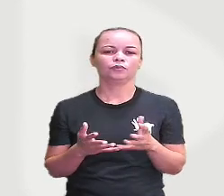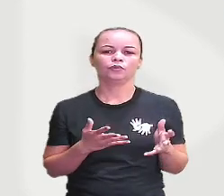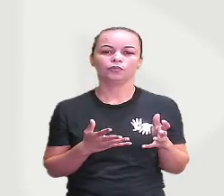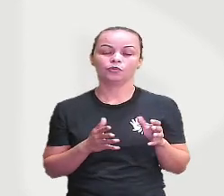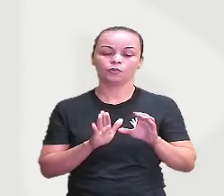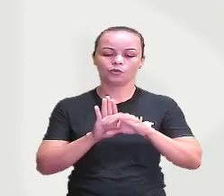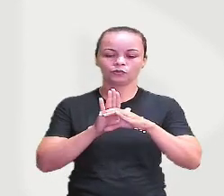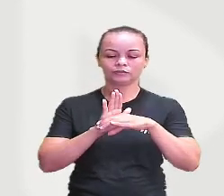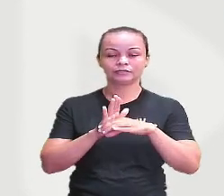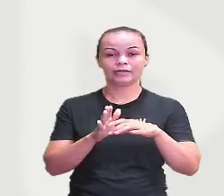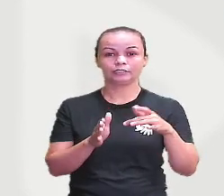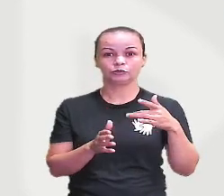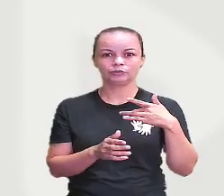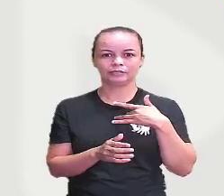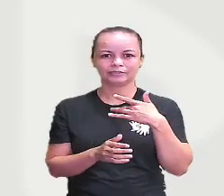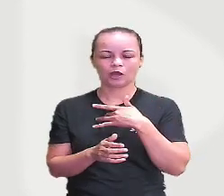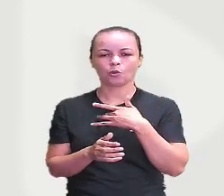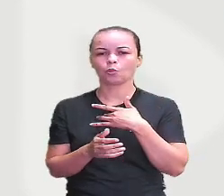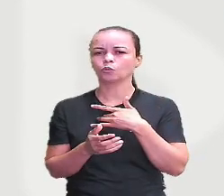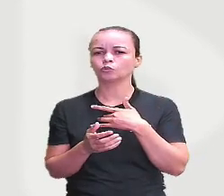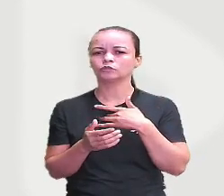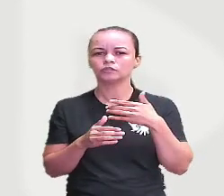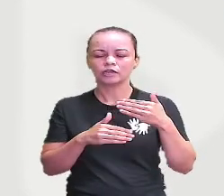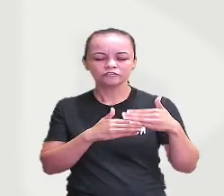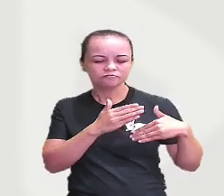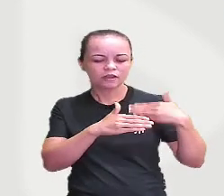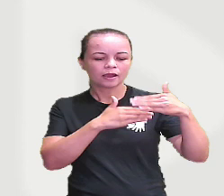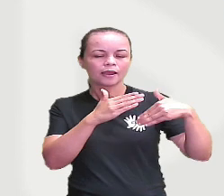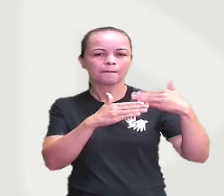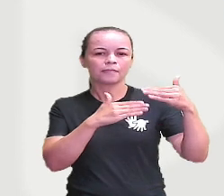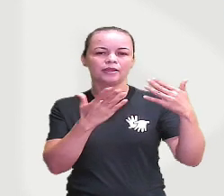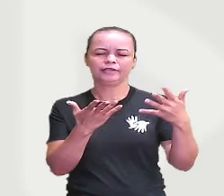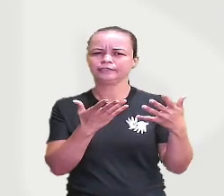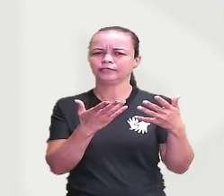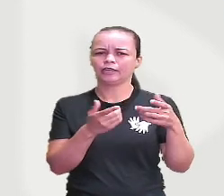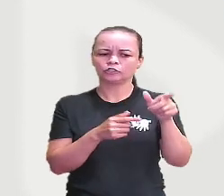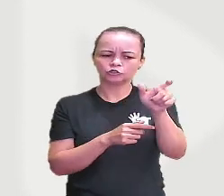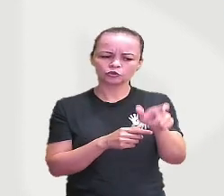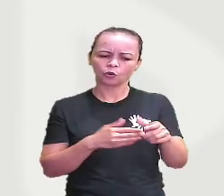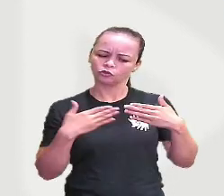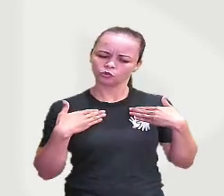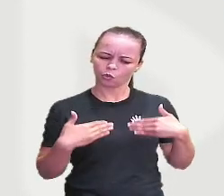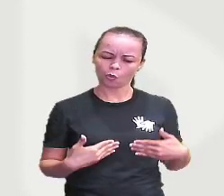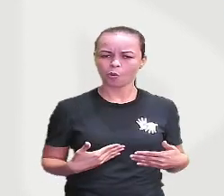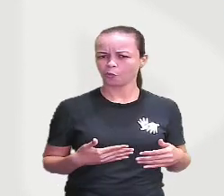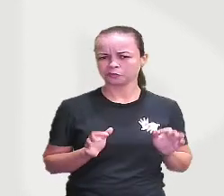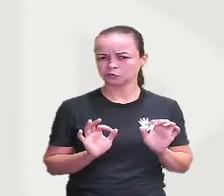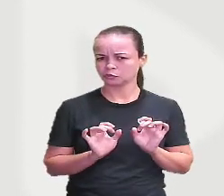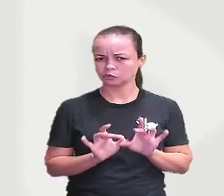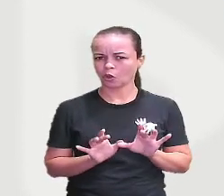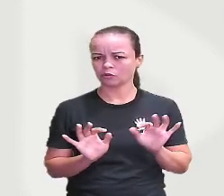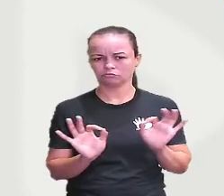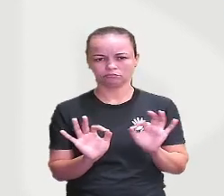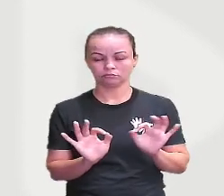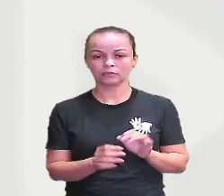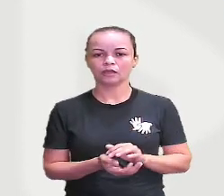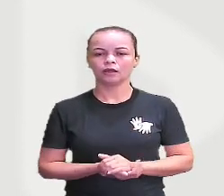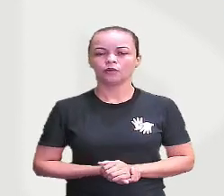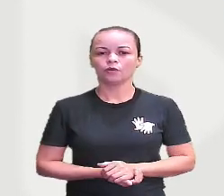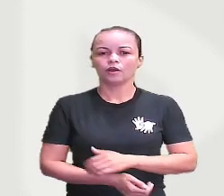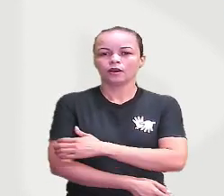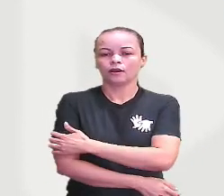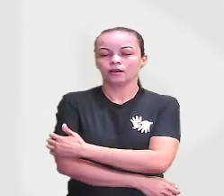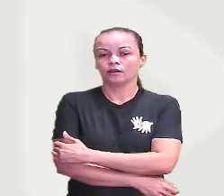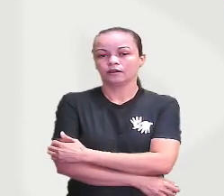de saúde ele vai muito além apenas, né, de questões físicas, né? O conceito de saúde ele abrange a saúde,